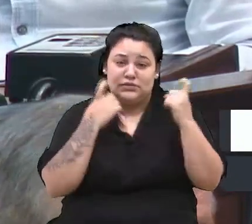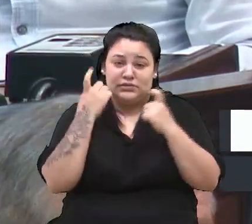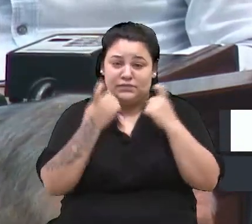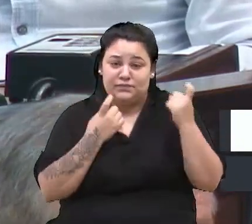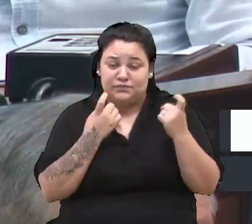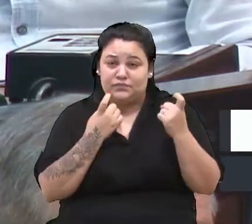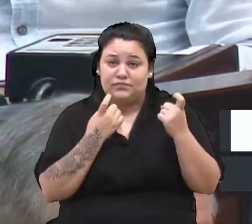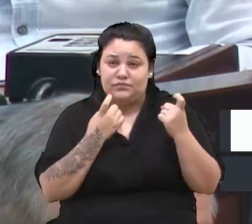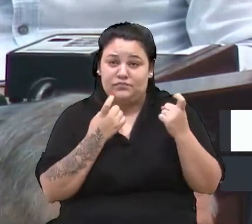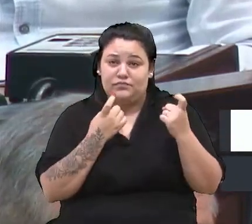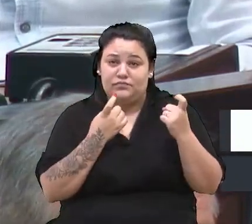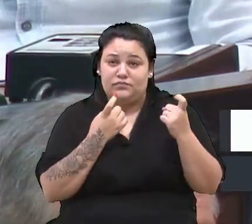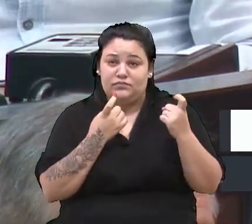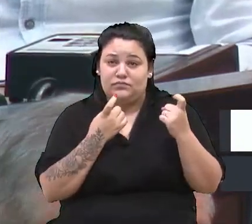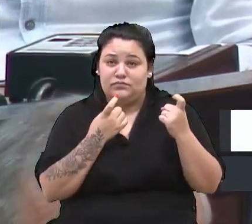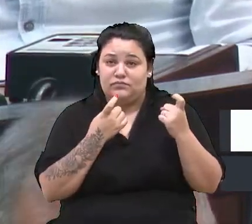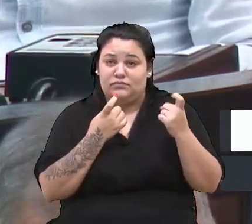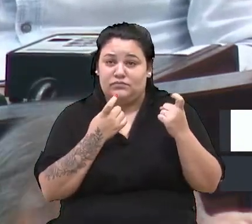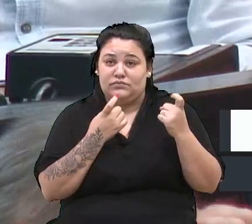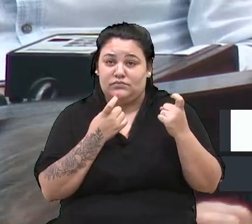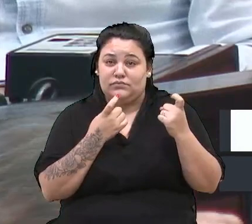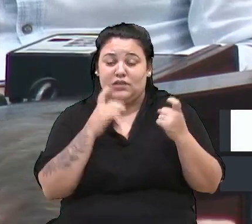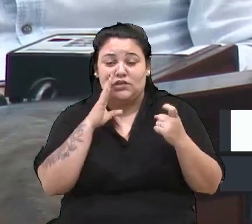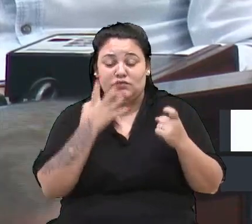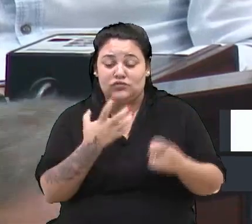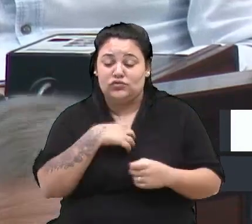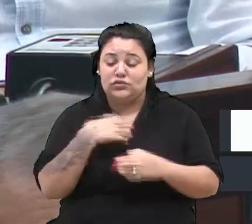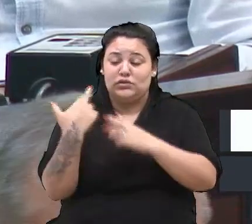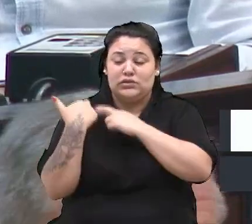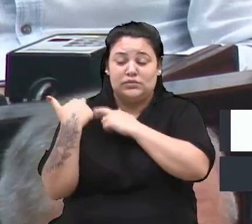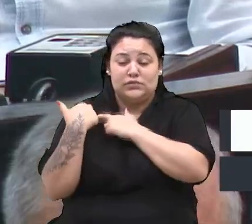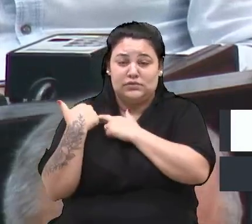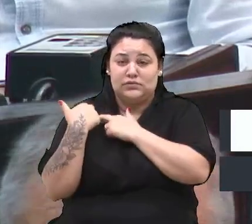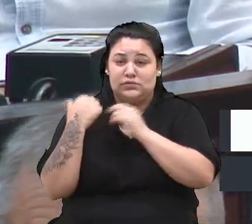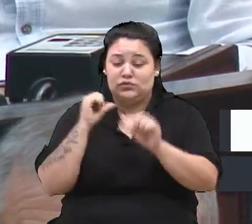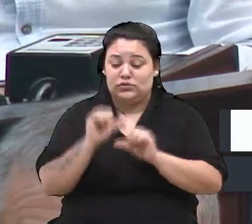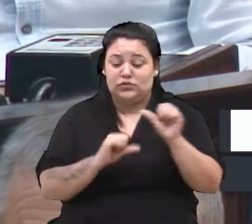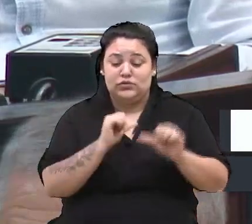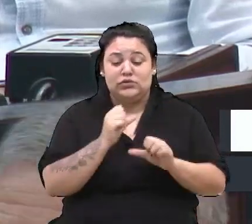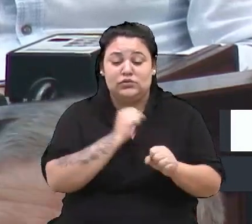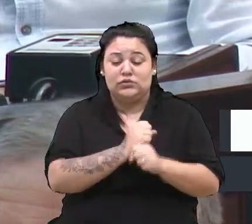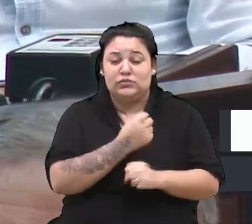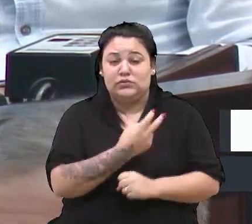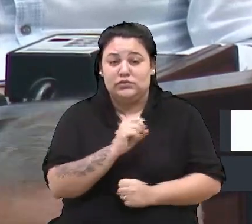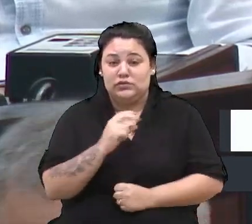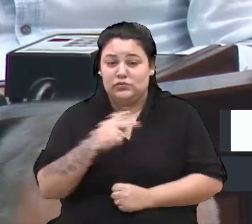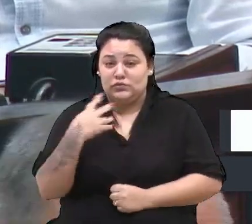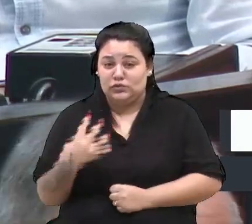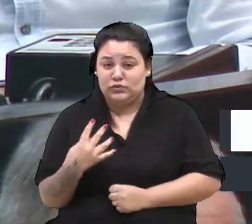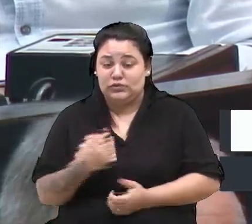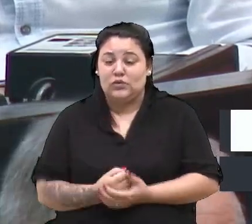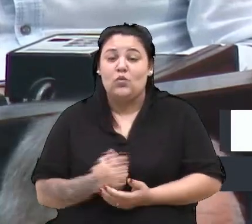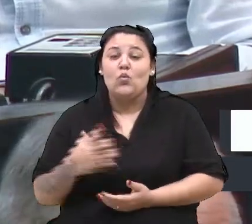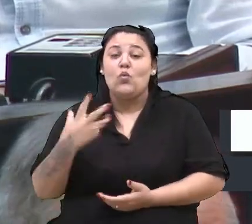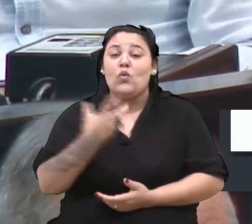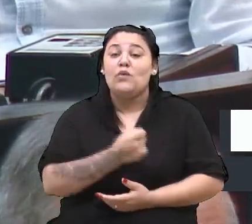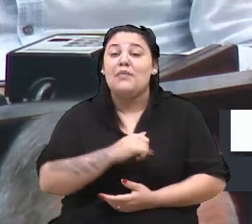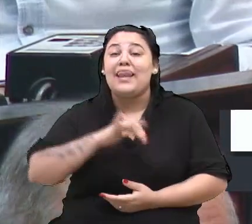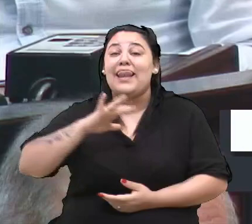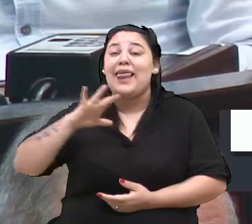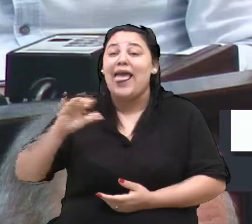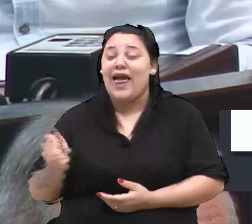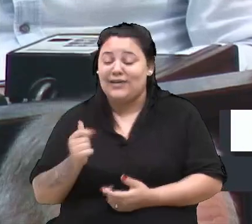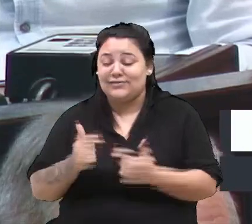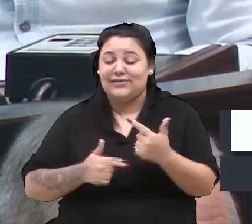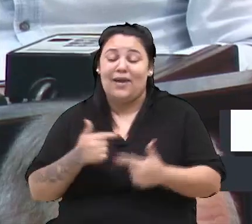uma decisão de uma forma responsável, virando o ano para 2024, quantos milhares de empregos